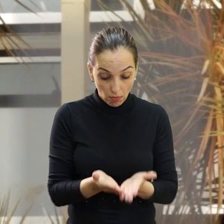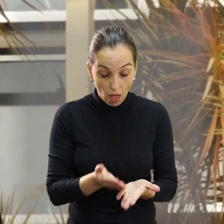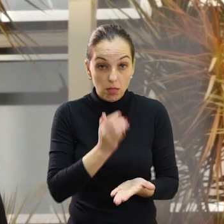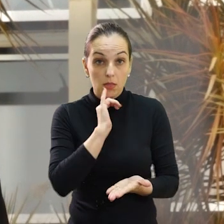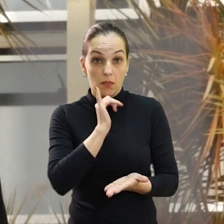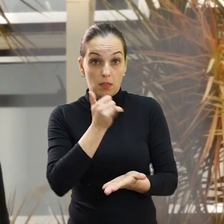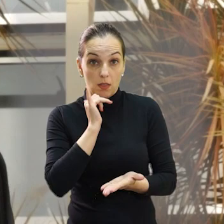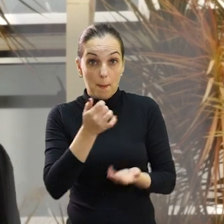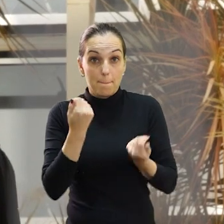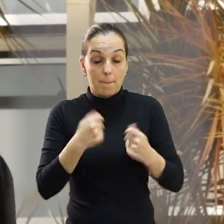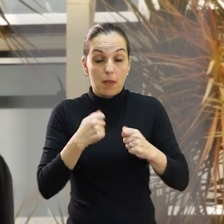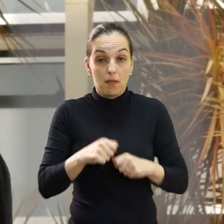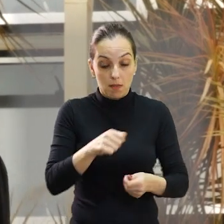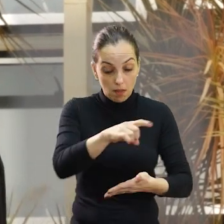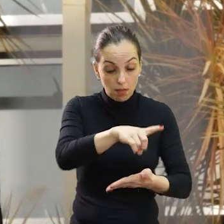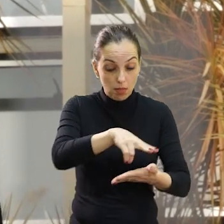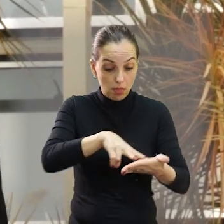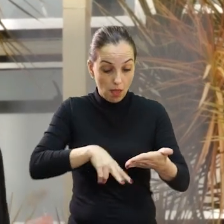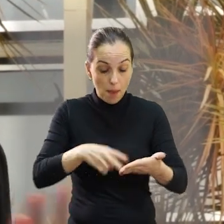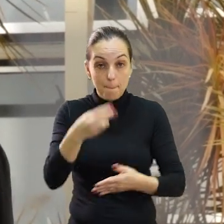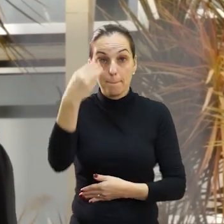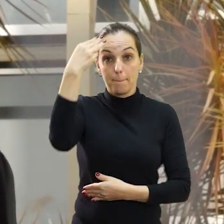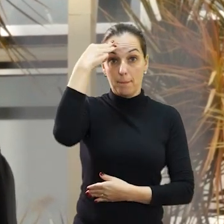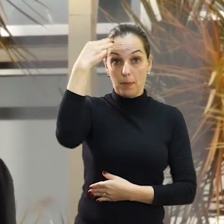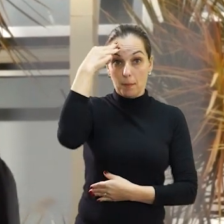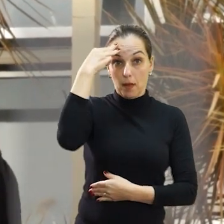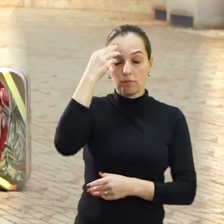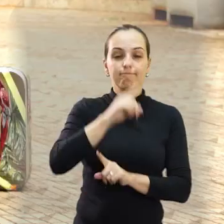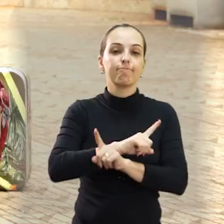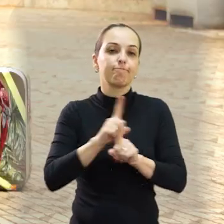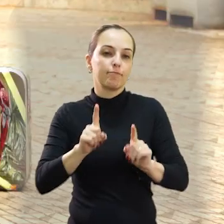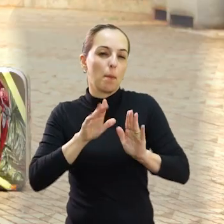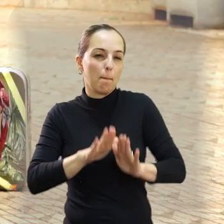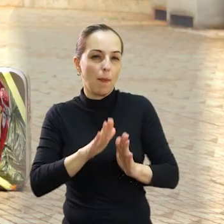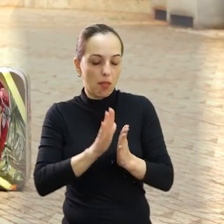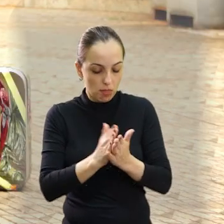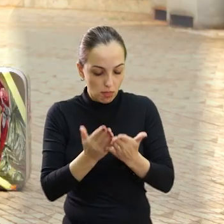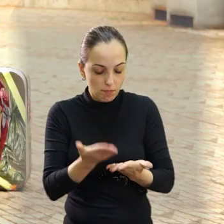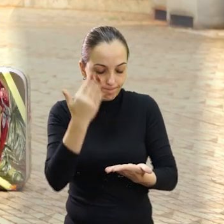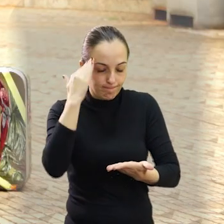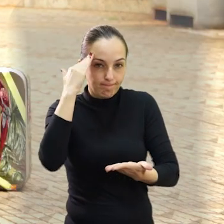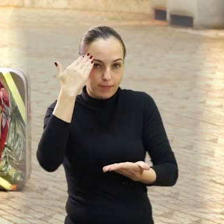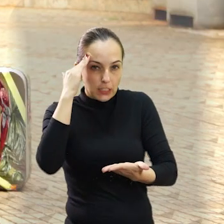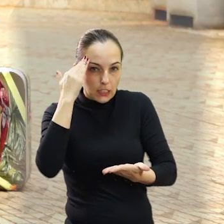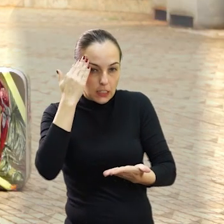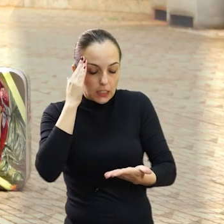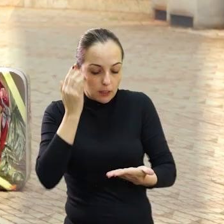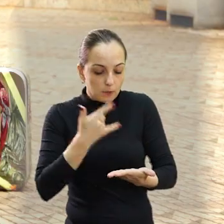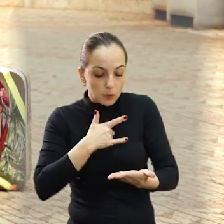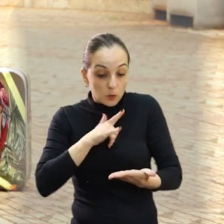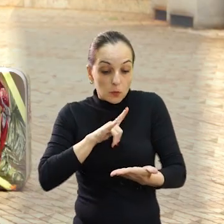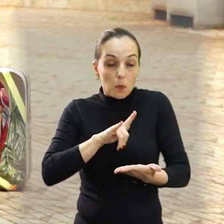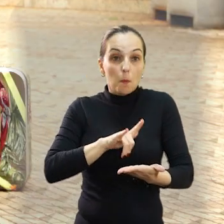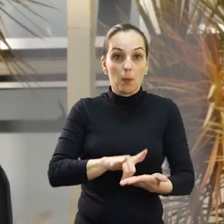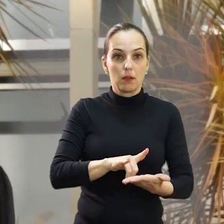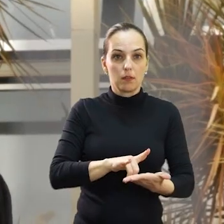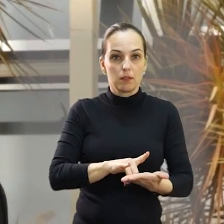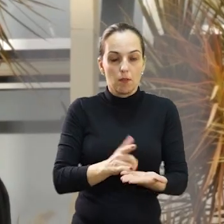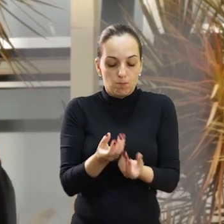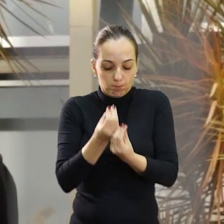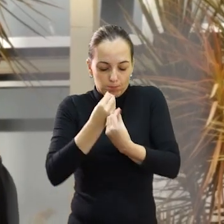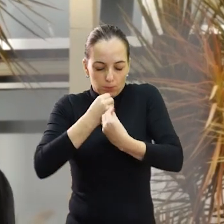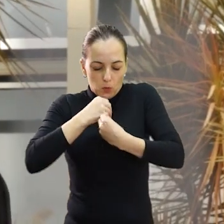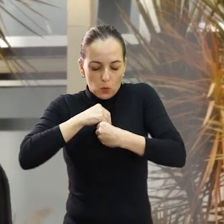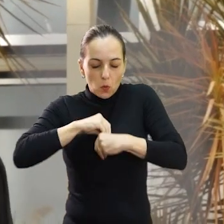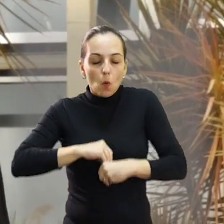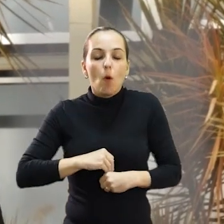Para você contar uma boa história, você não precisa decorar a história, né? Você precisa apenas entender e se apaixonar pela história. E aí